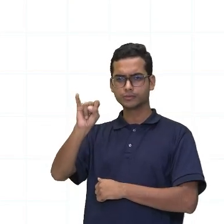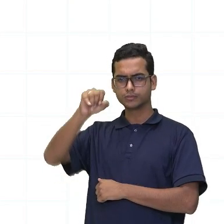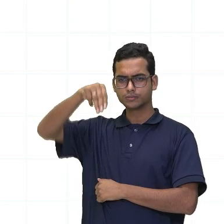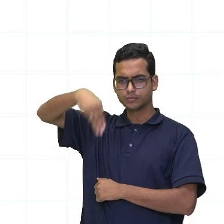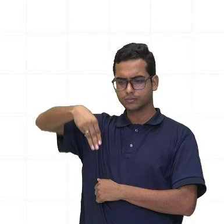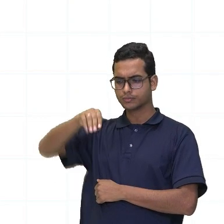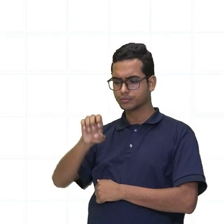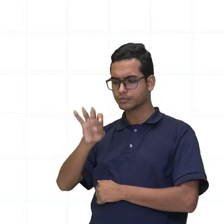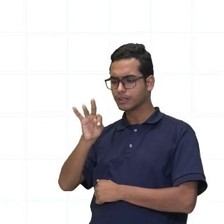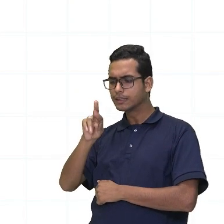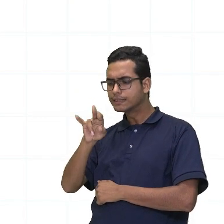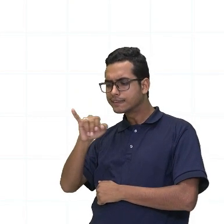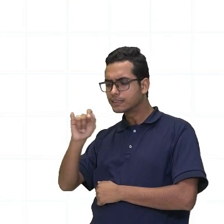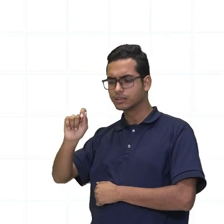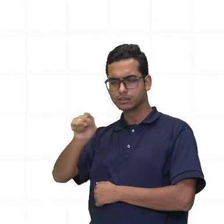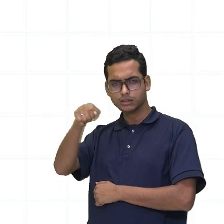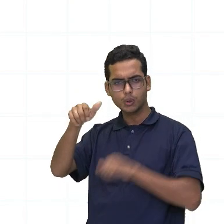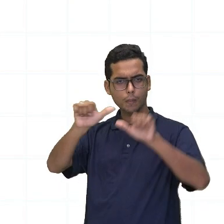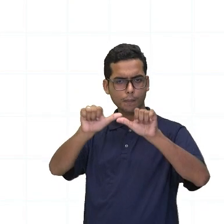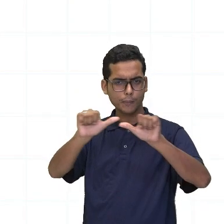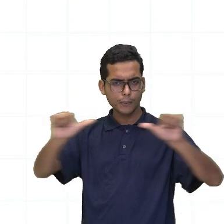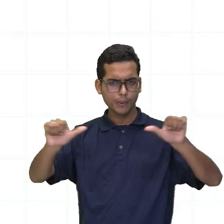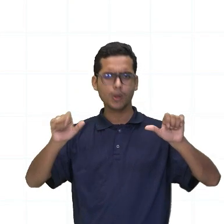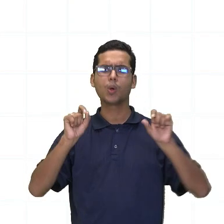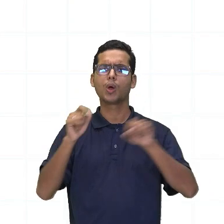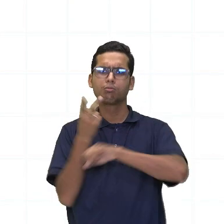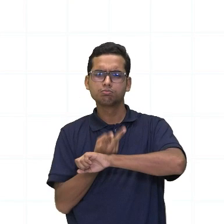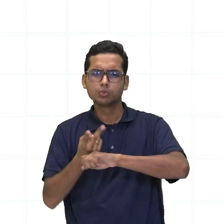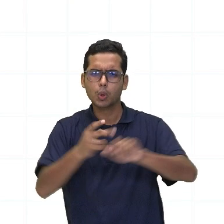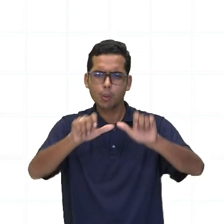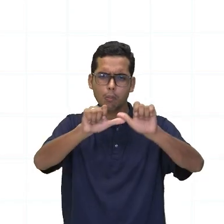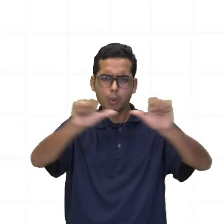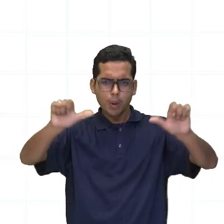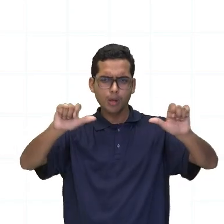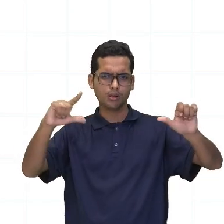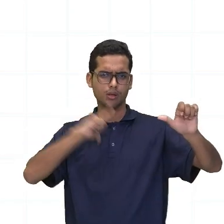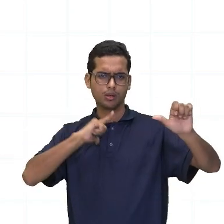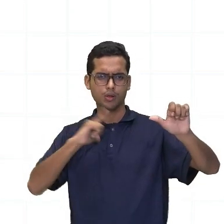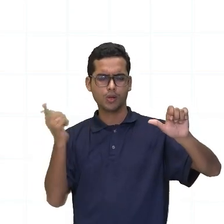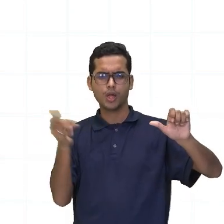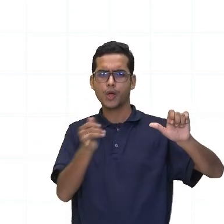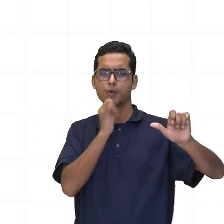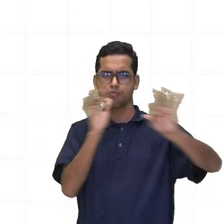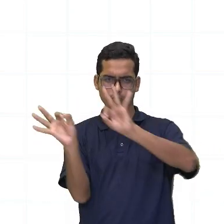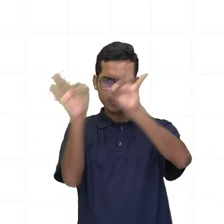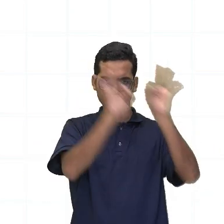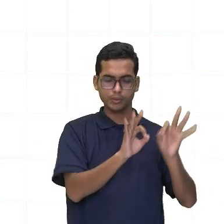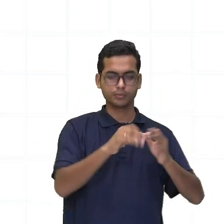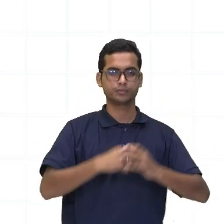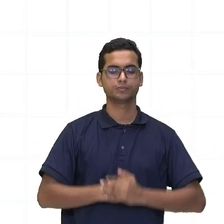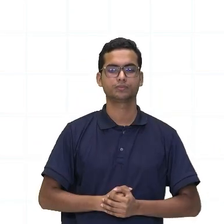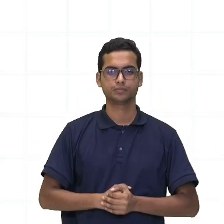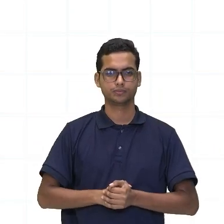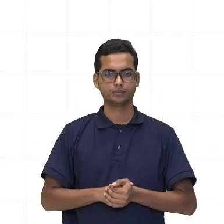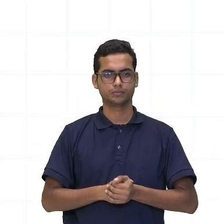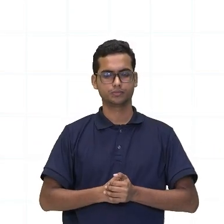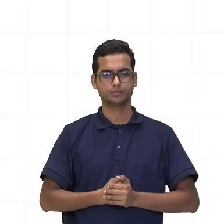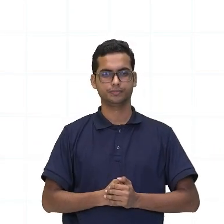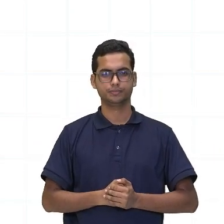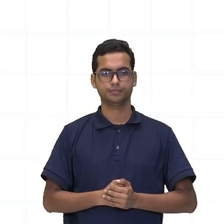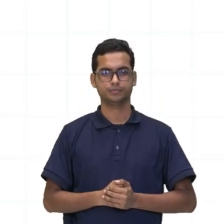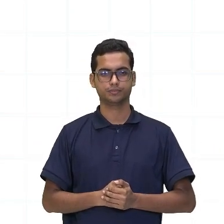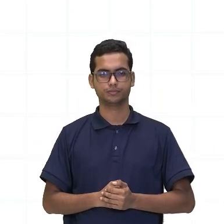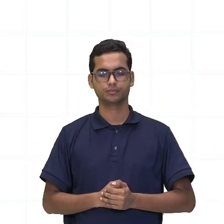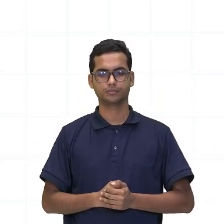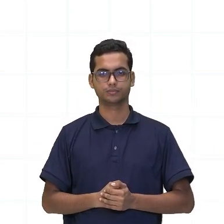era o quê? O que era a procura pela simetria? Eu vou colocar um exemplo para vocês. O que é a simetria? Se